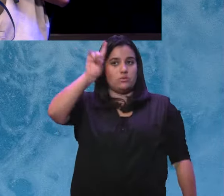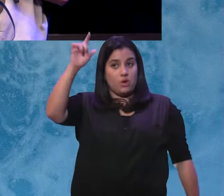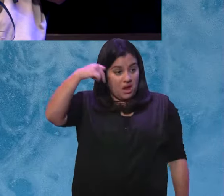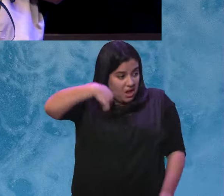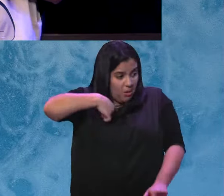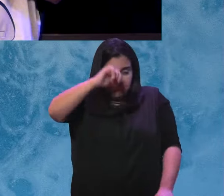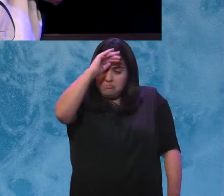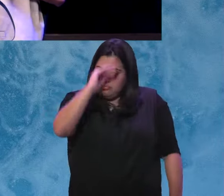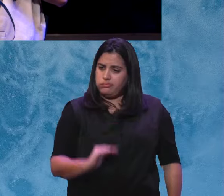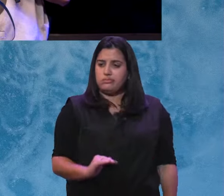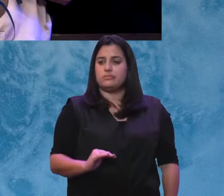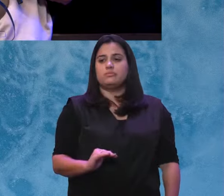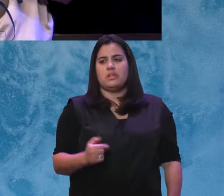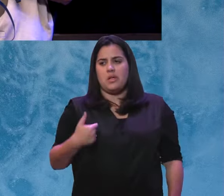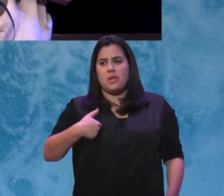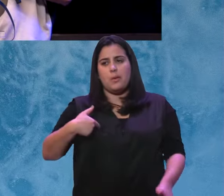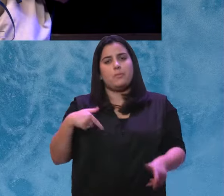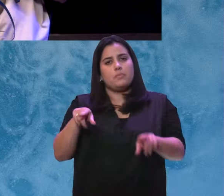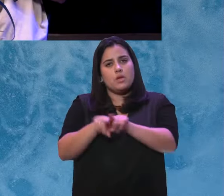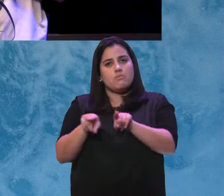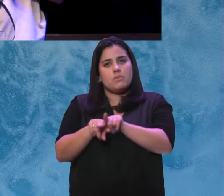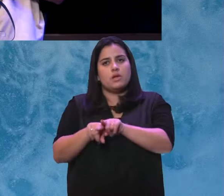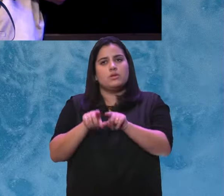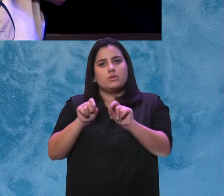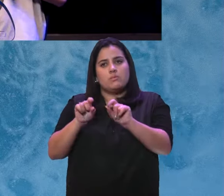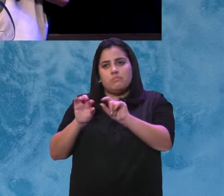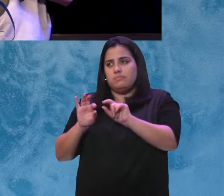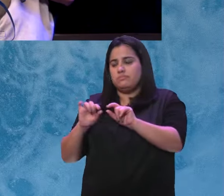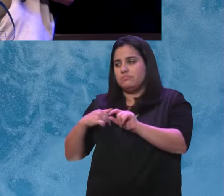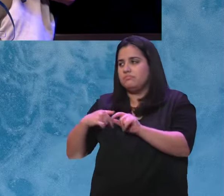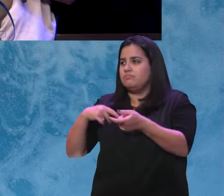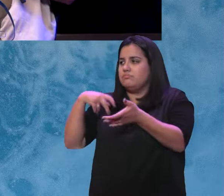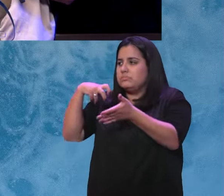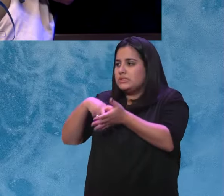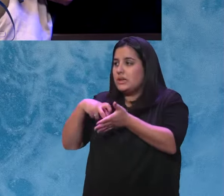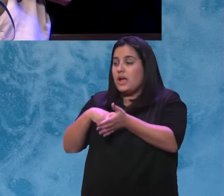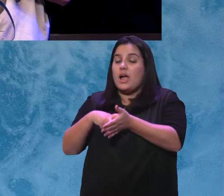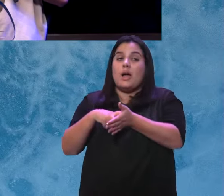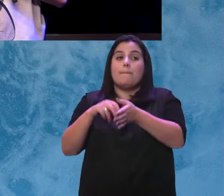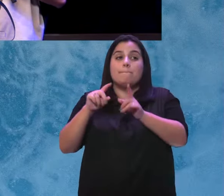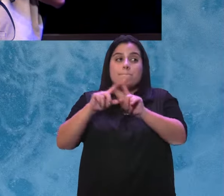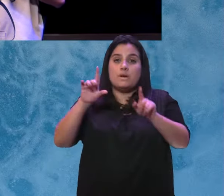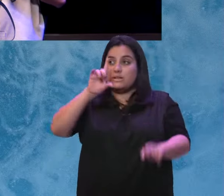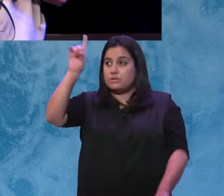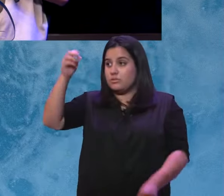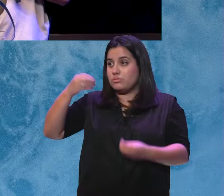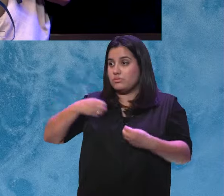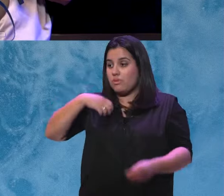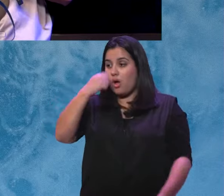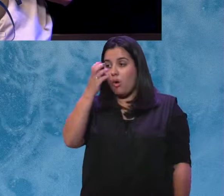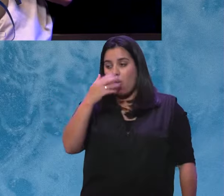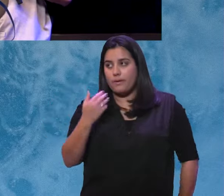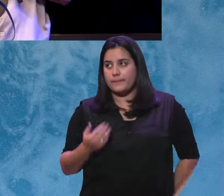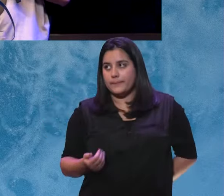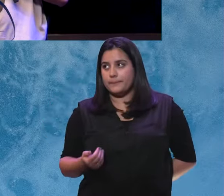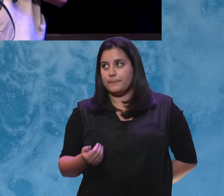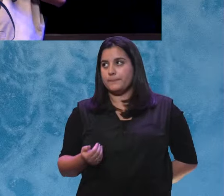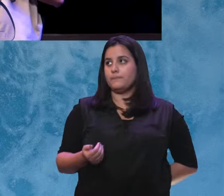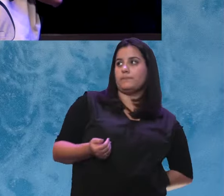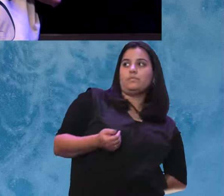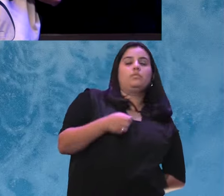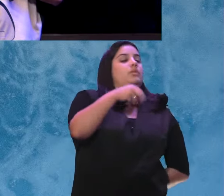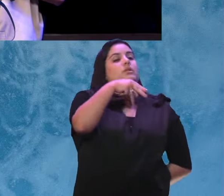ainda mais e me humilharei aos meus próprios olhos, contudo serei honrado por essas escravas que você mencionou.